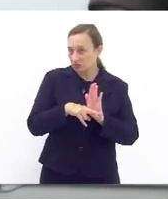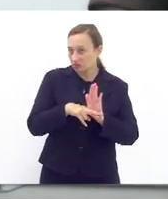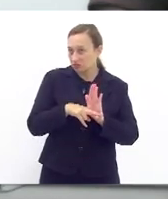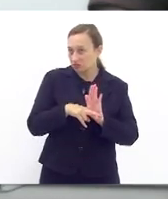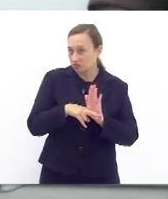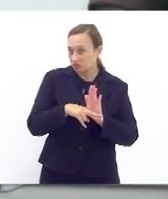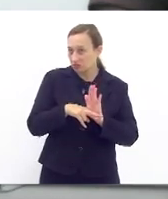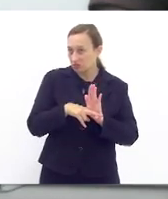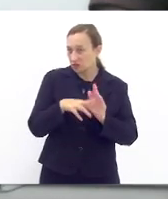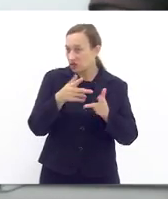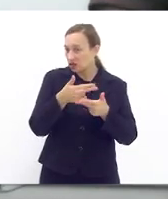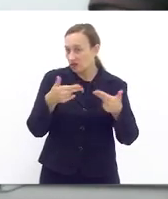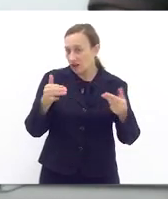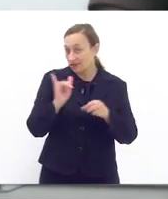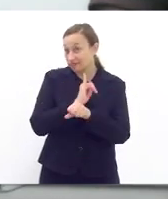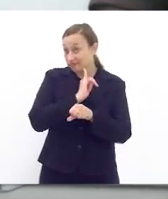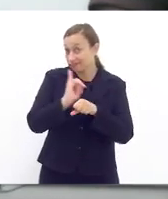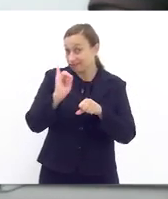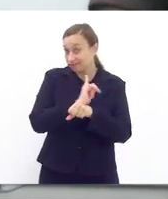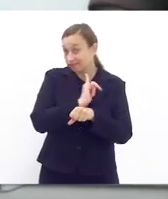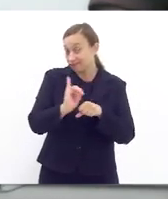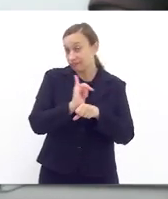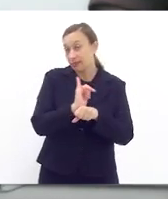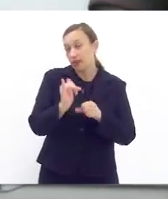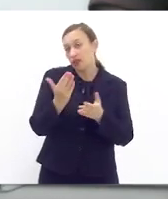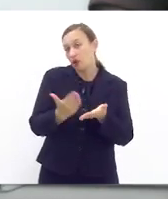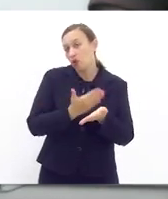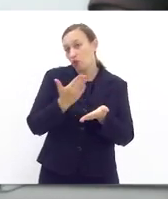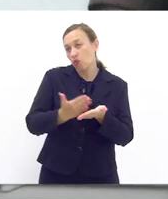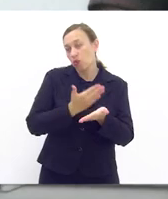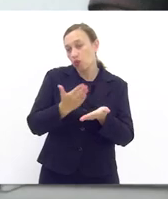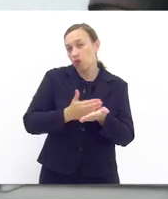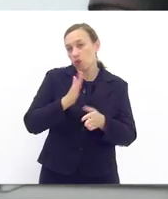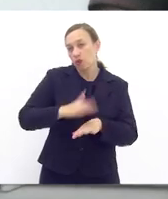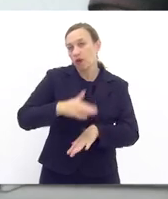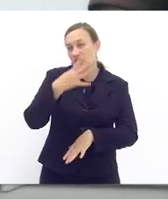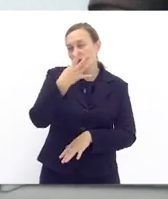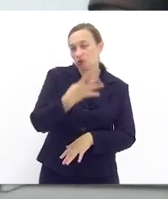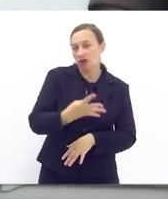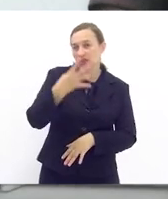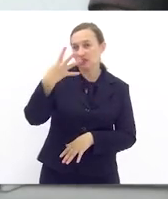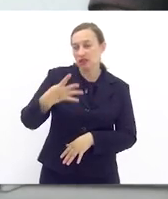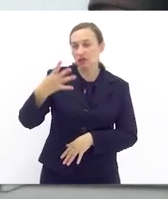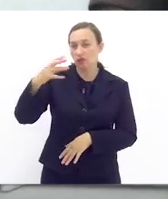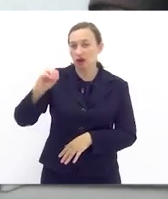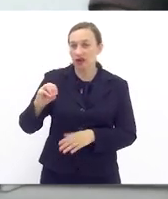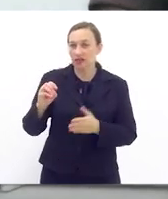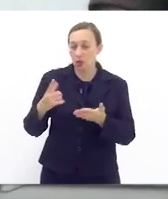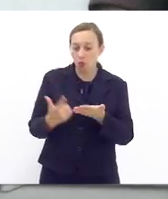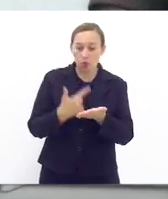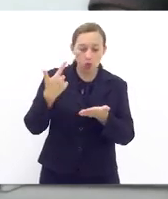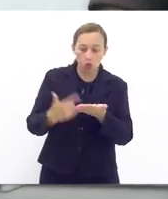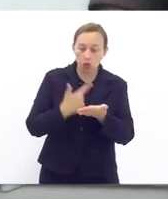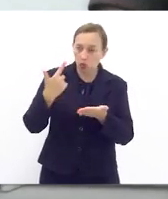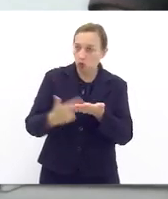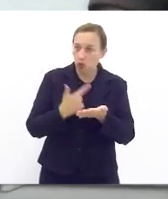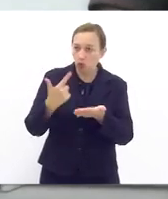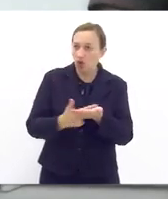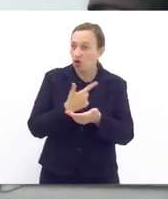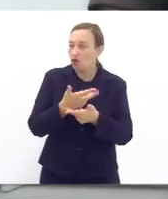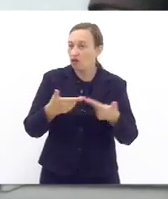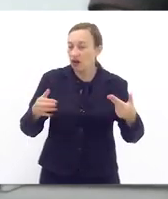muitas estratégias o livro com um pouco mais de 440 páginas com muitas